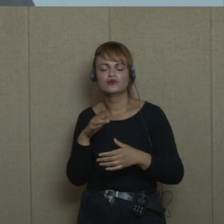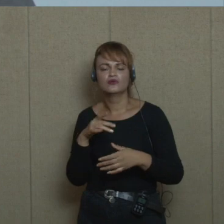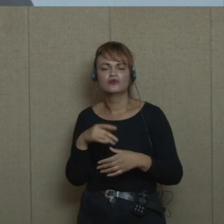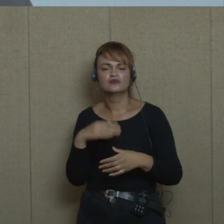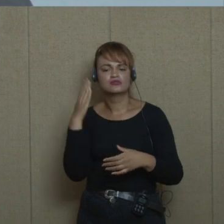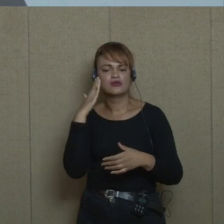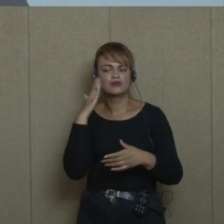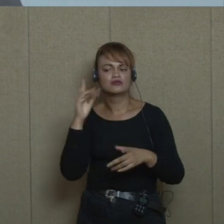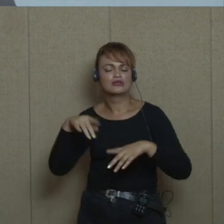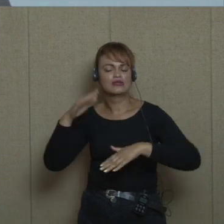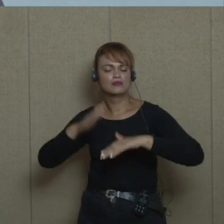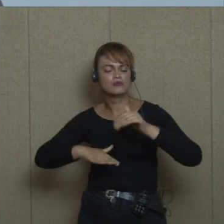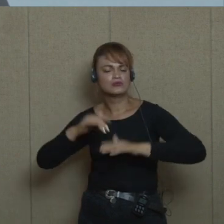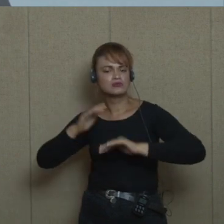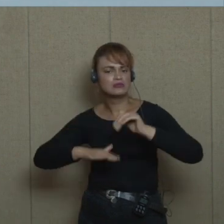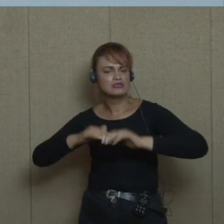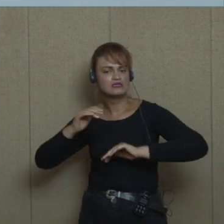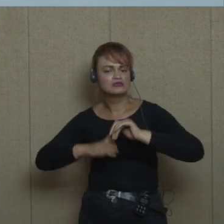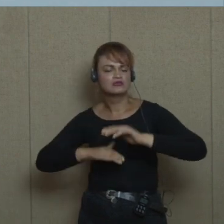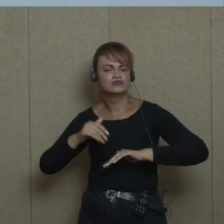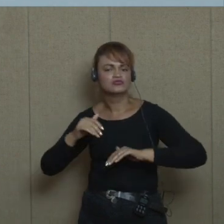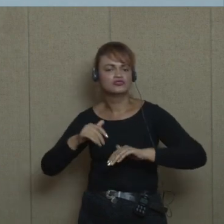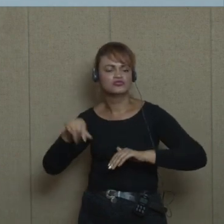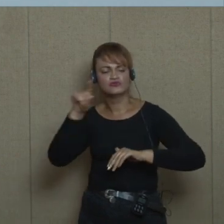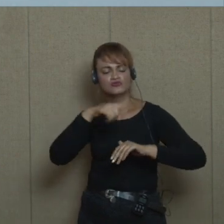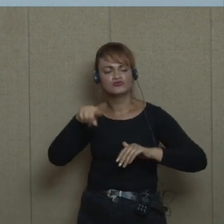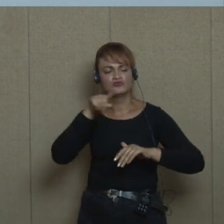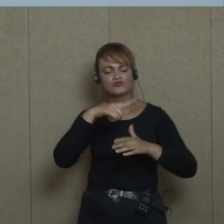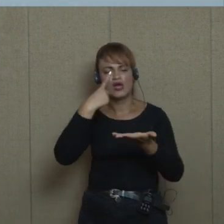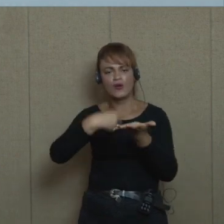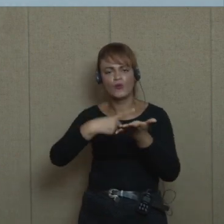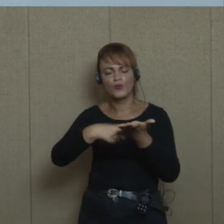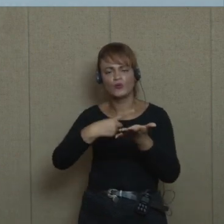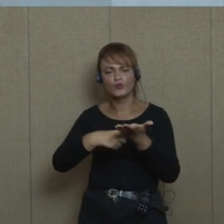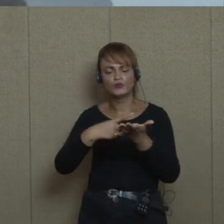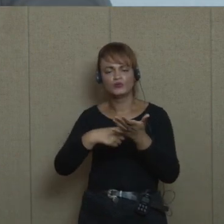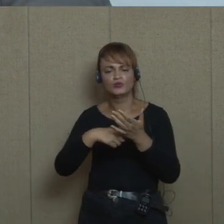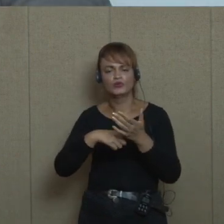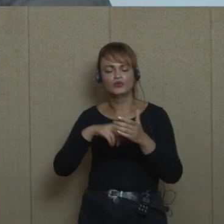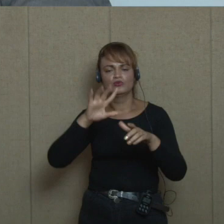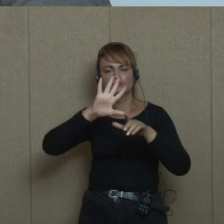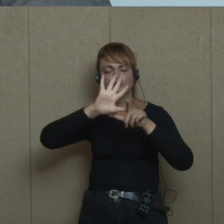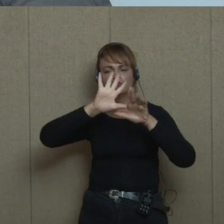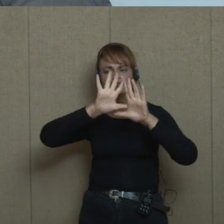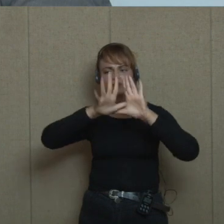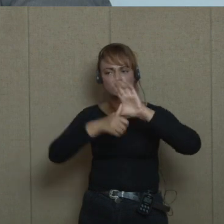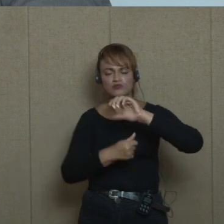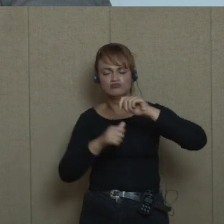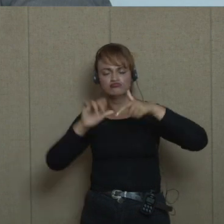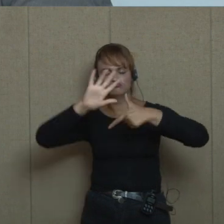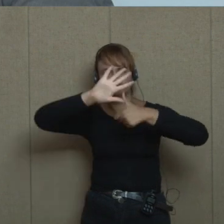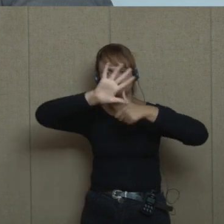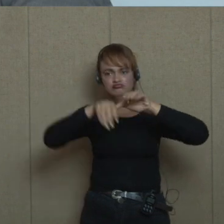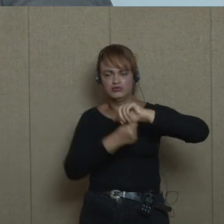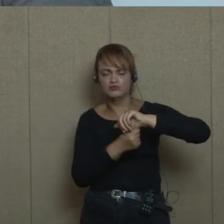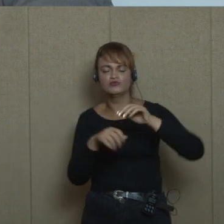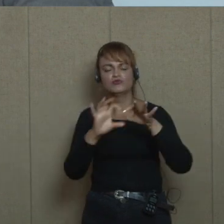considerando a possibilidade do nosso acordo Mercosul-União Europeia